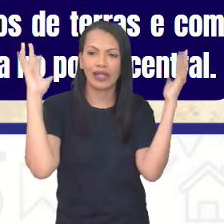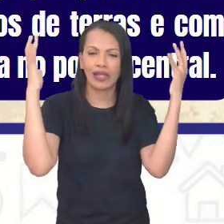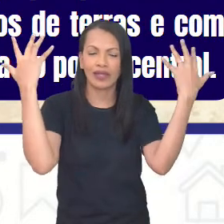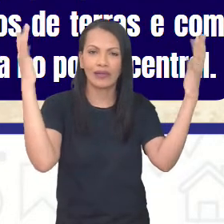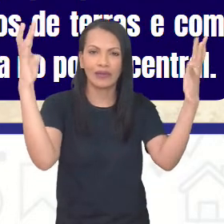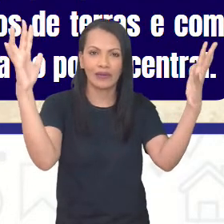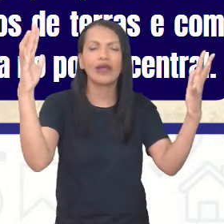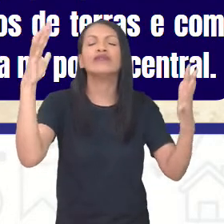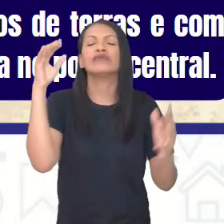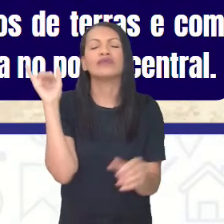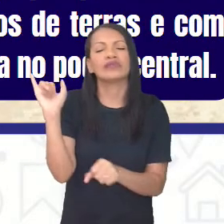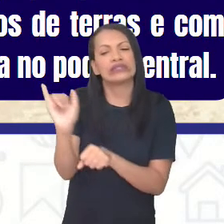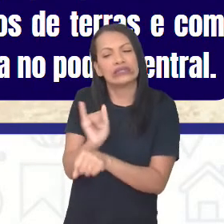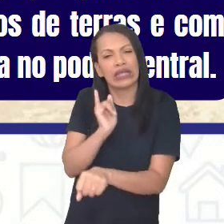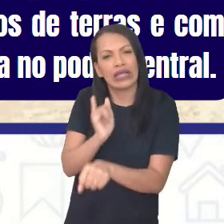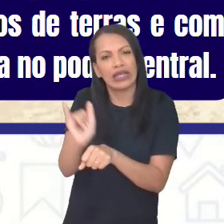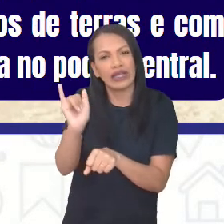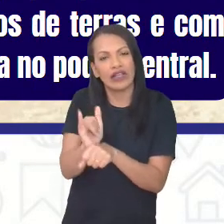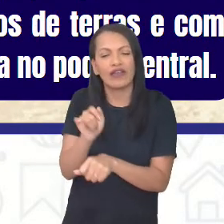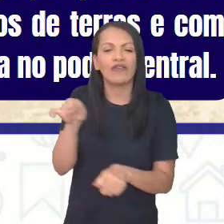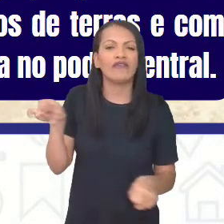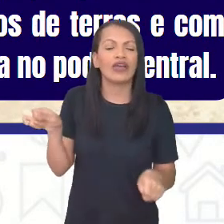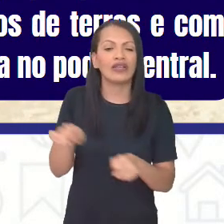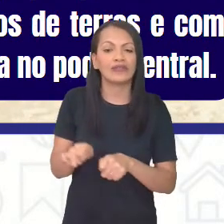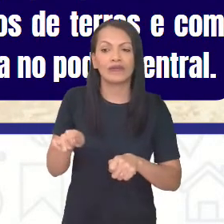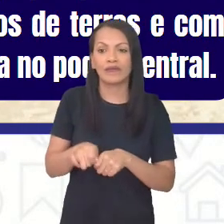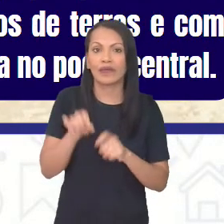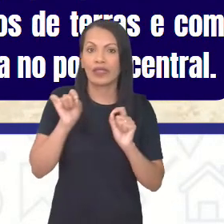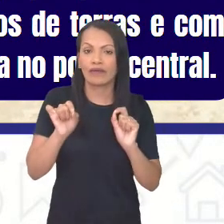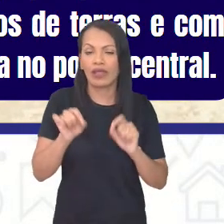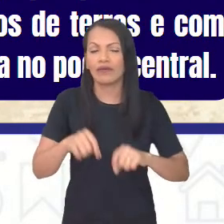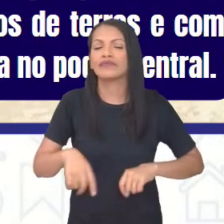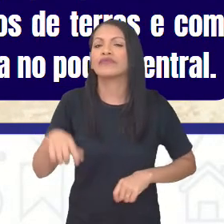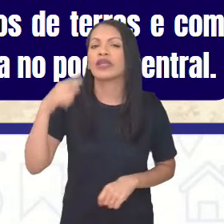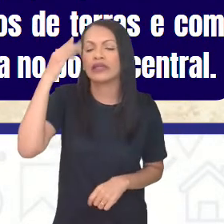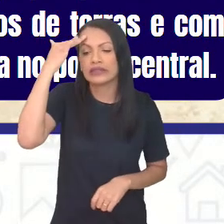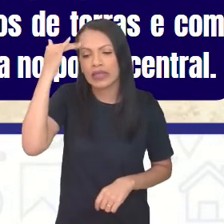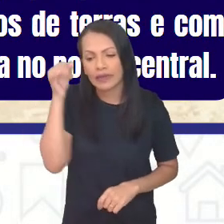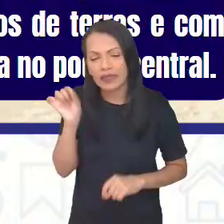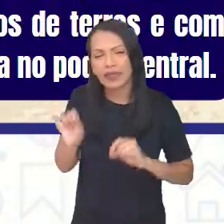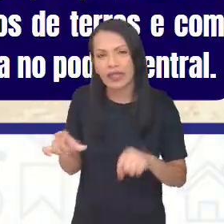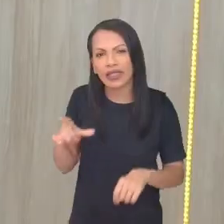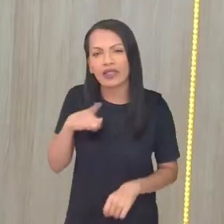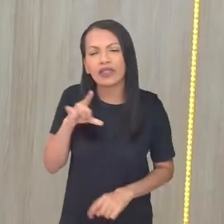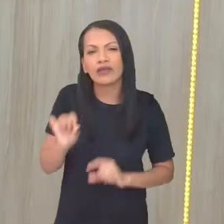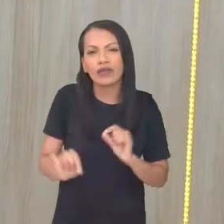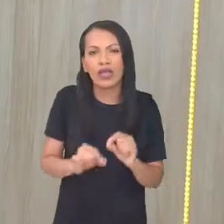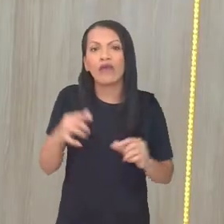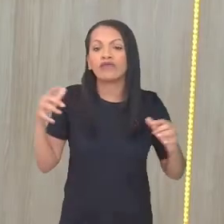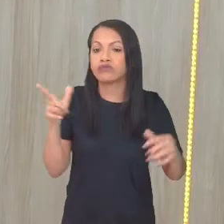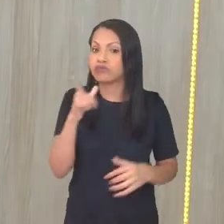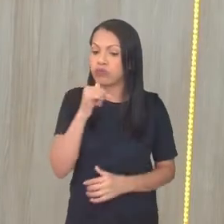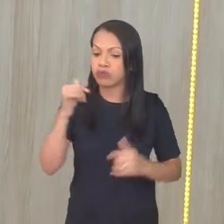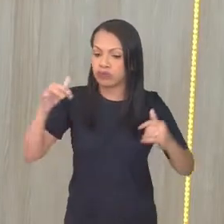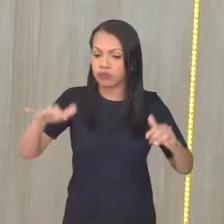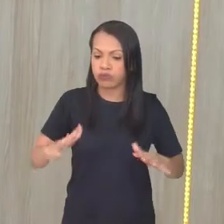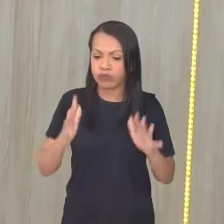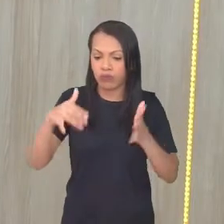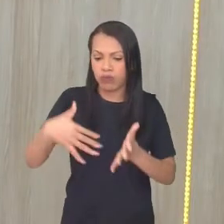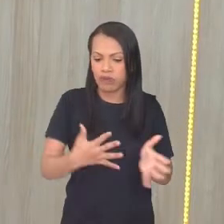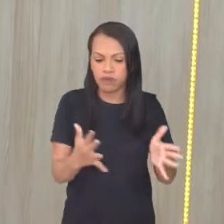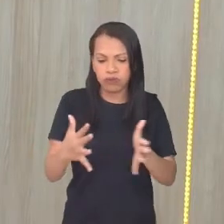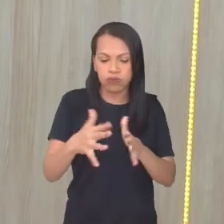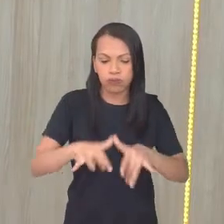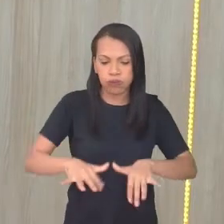dominação. Fazia um pronunciamento, o sacerdote sabia que havia uma cheia, né, fora de época